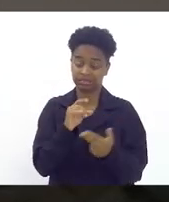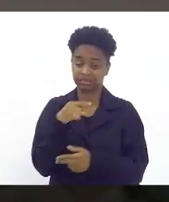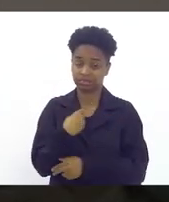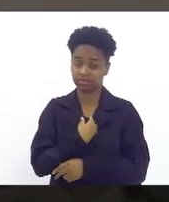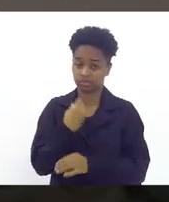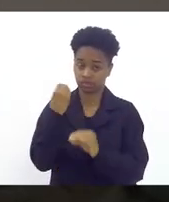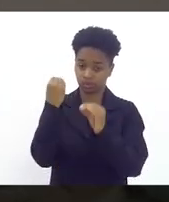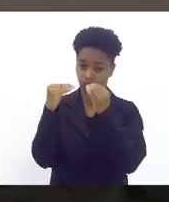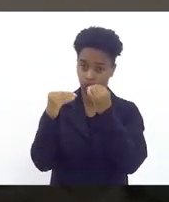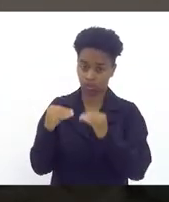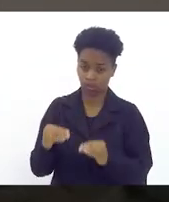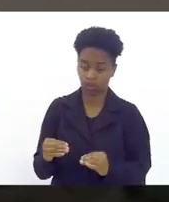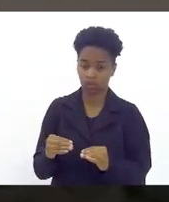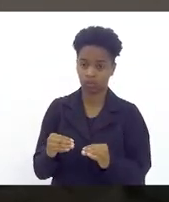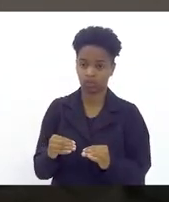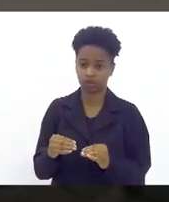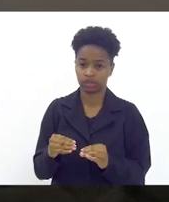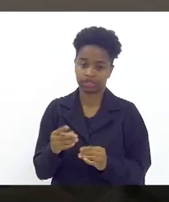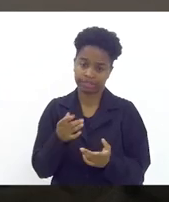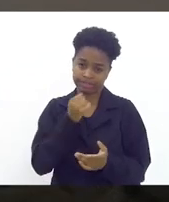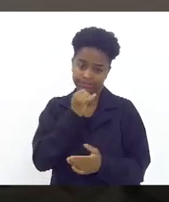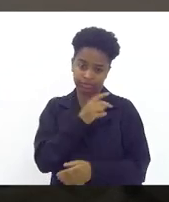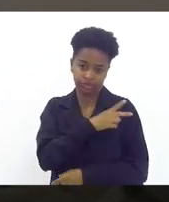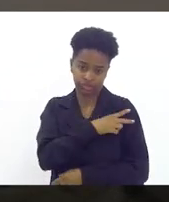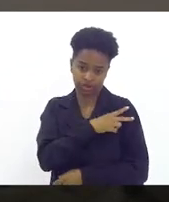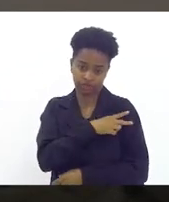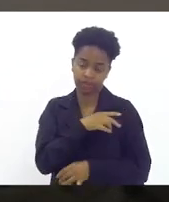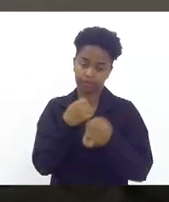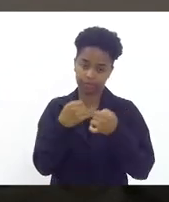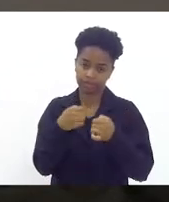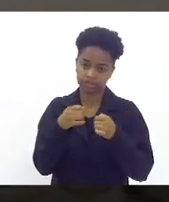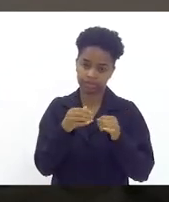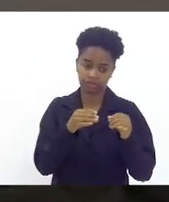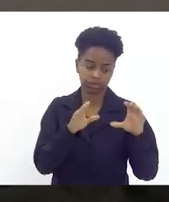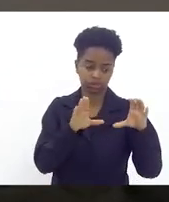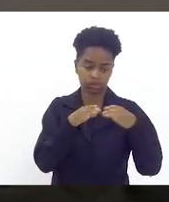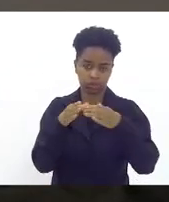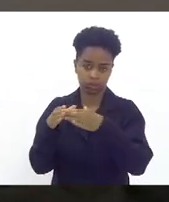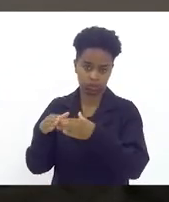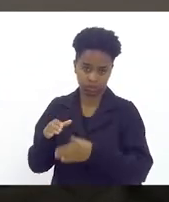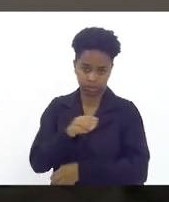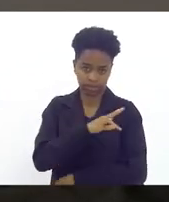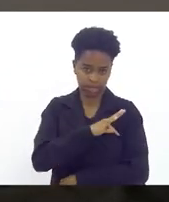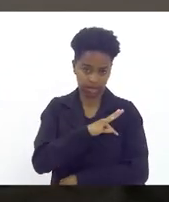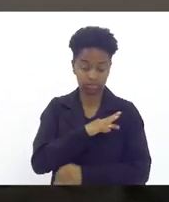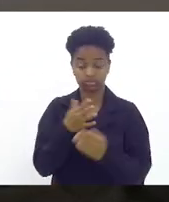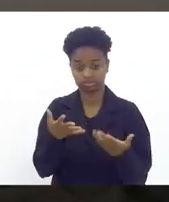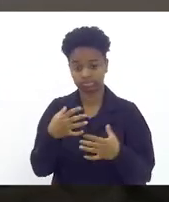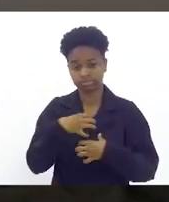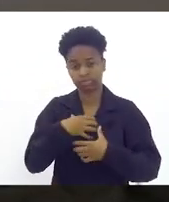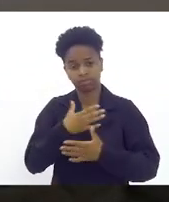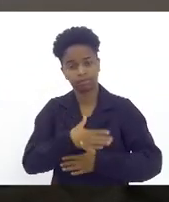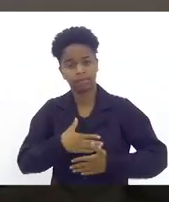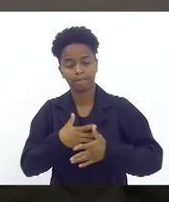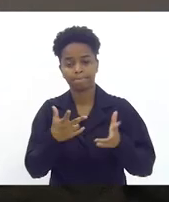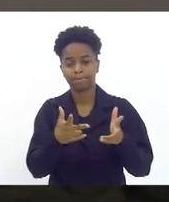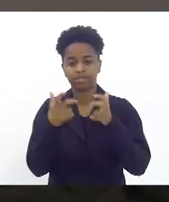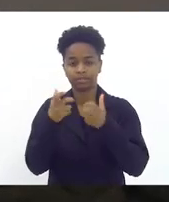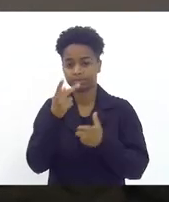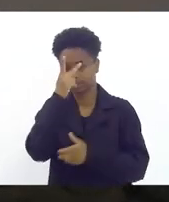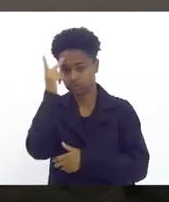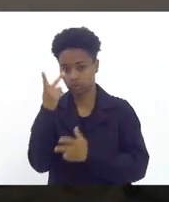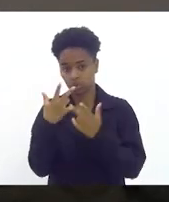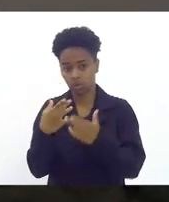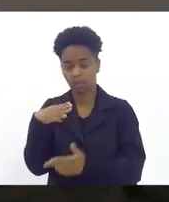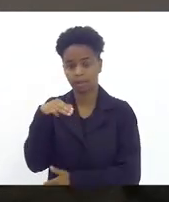em cargos de chefia quadros técnicos então é com muita satisfação que a gente vê pessoas como uma